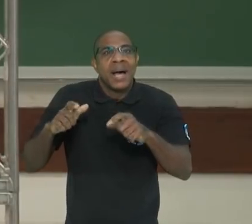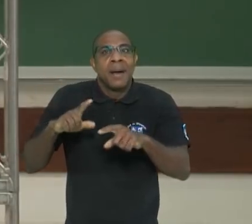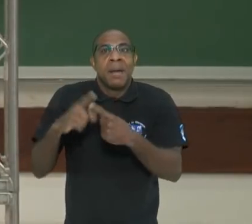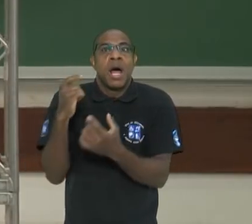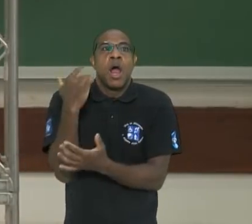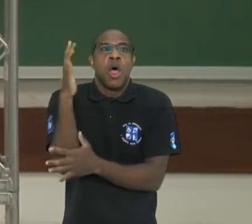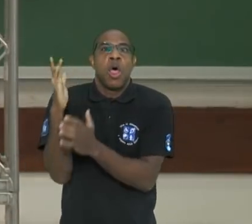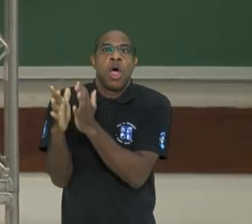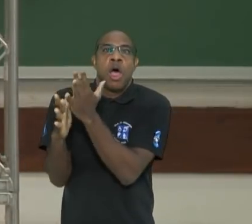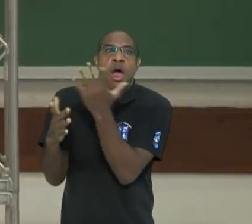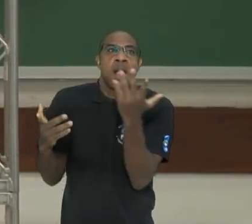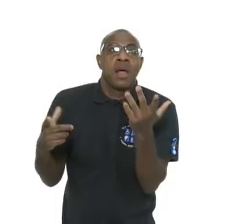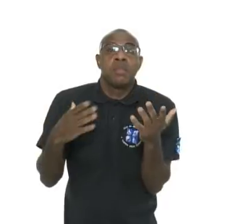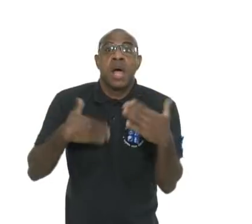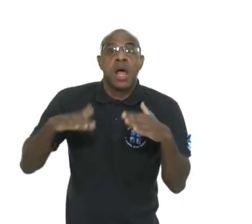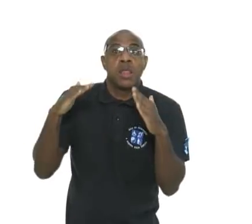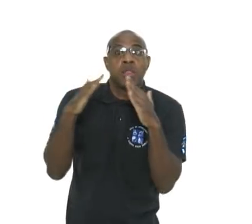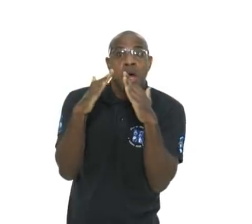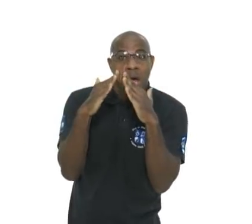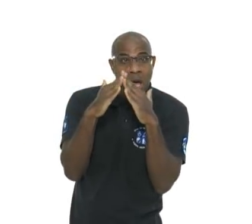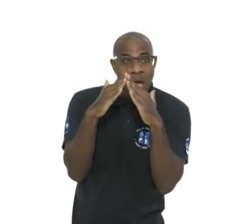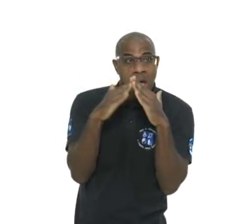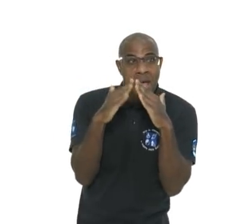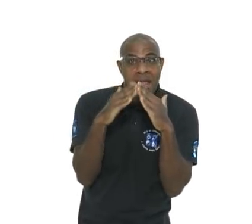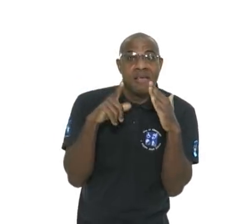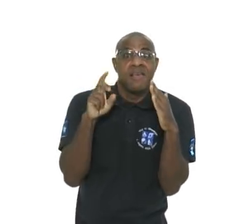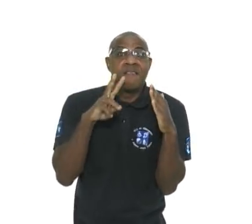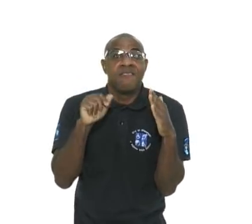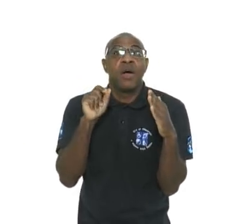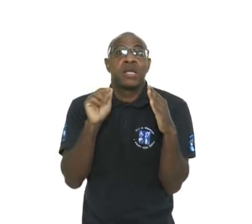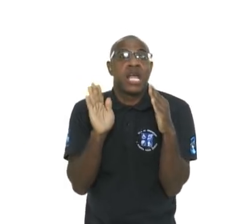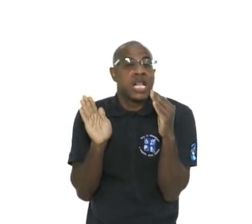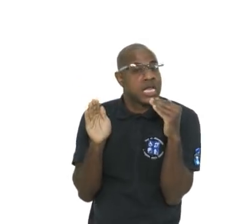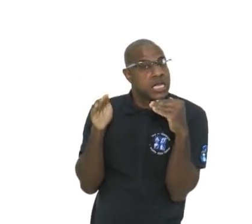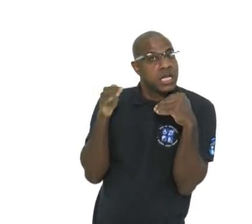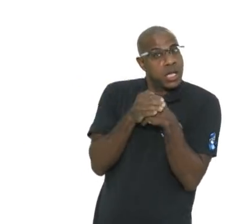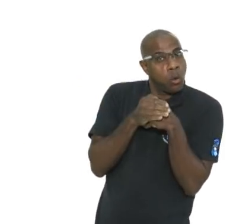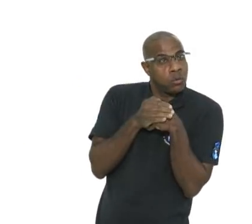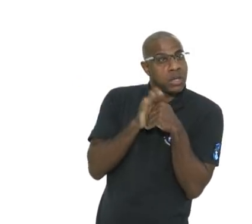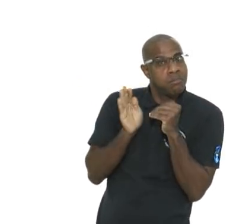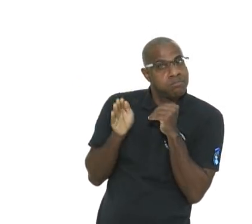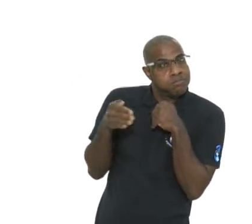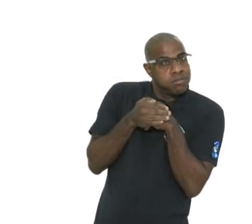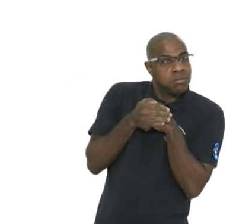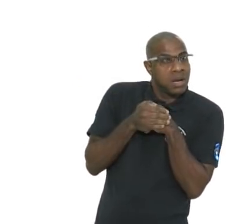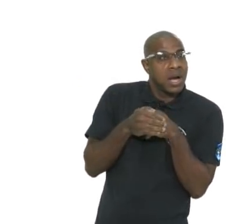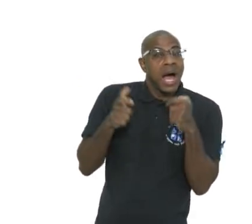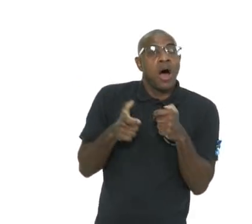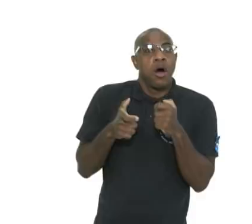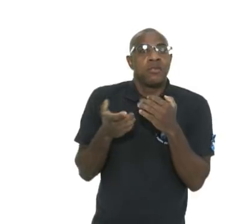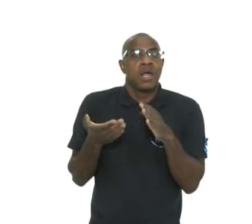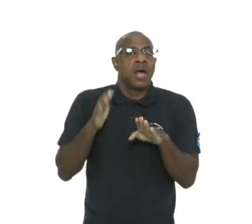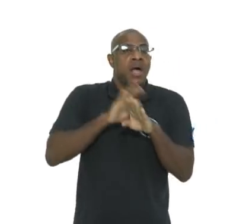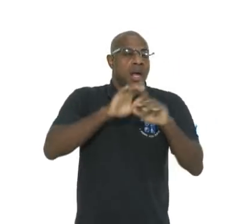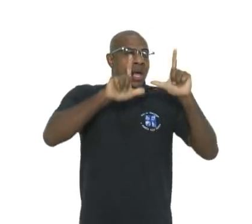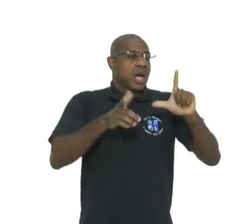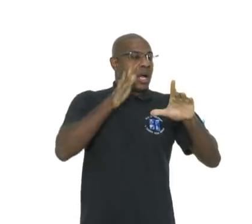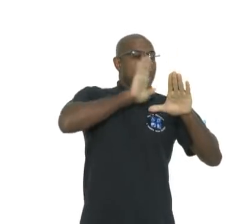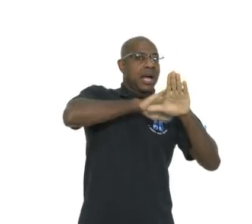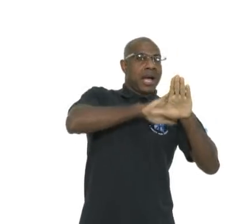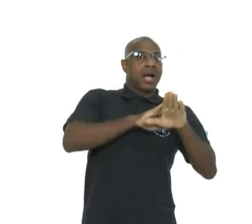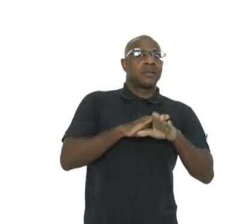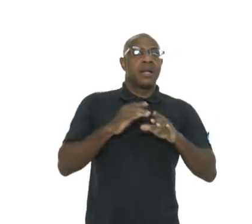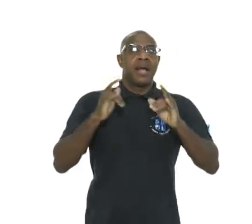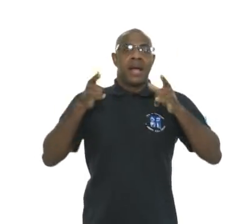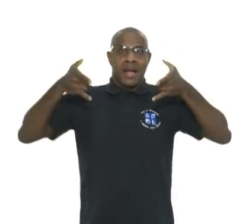silvestres, na nossa casa ele vai se esconder. Aonde? Atrás do quadro, no estrado da